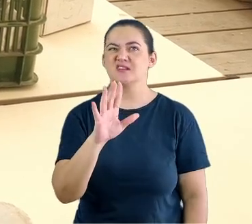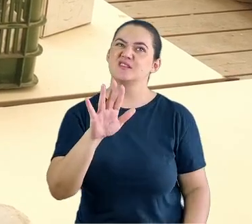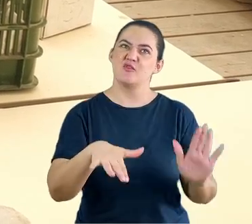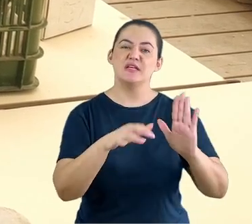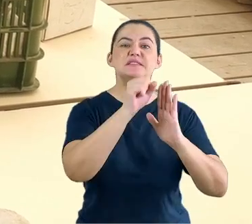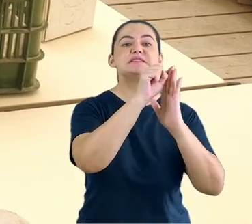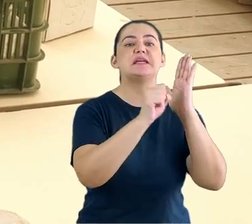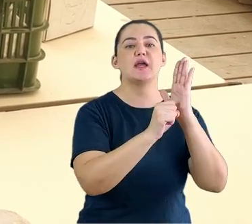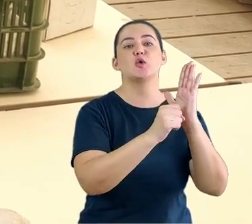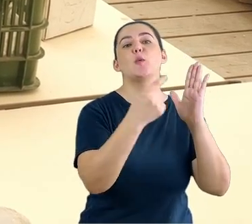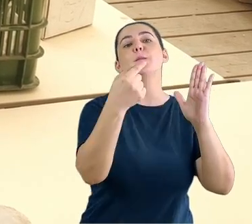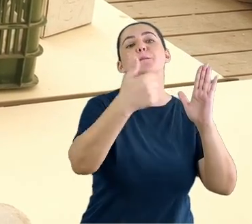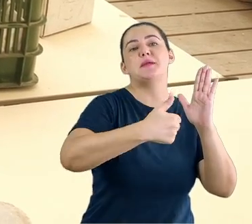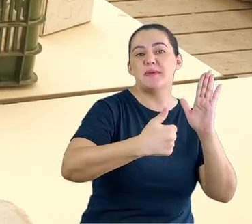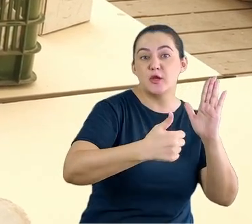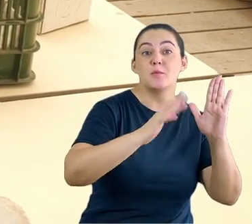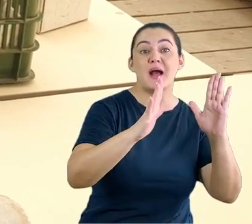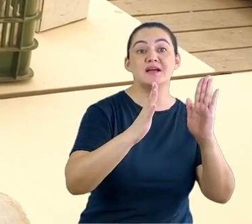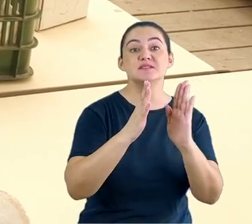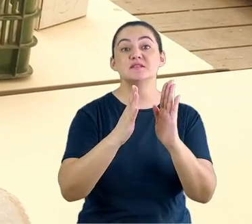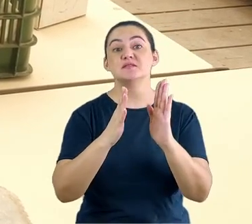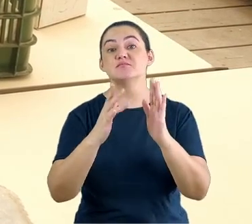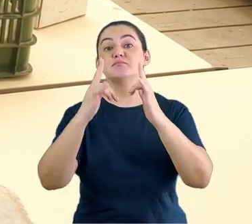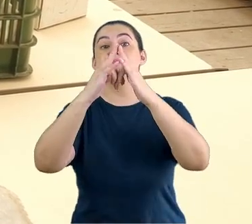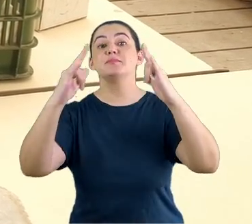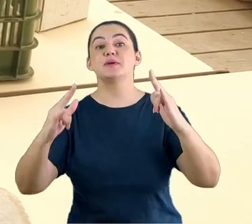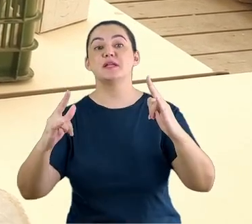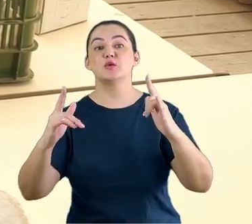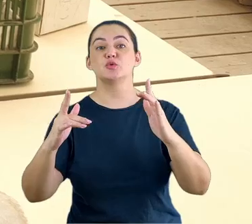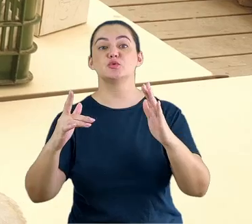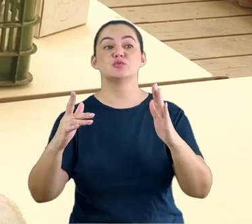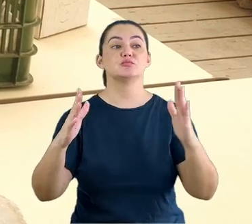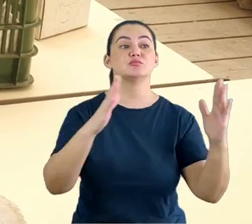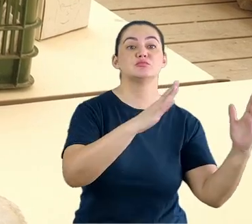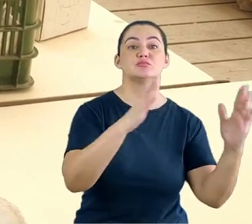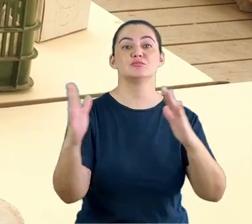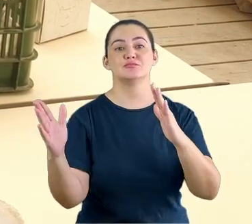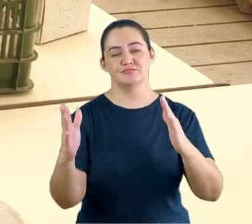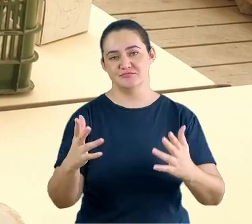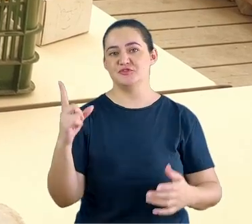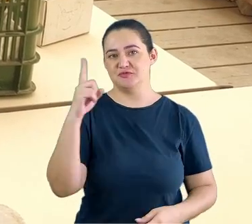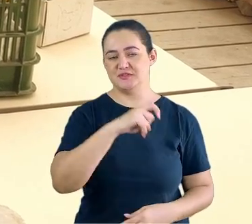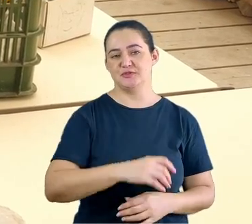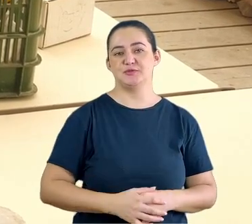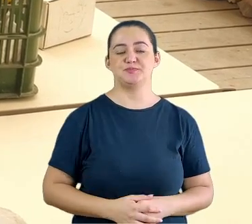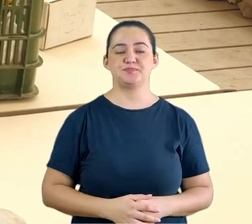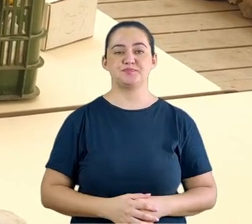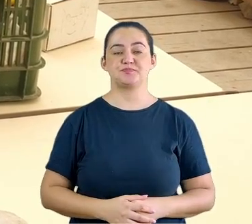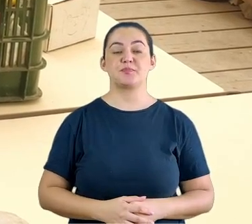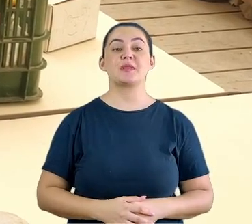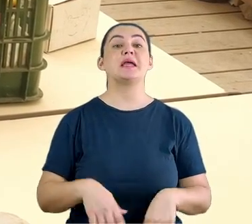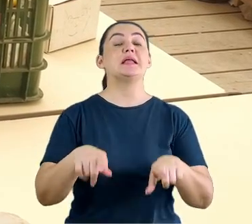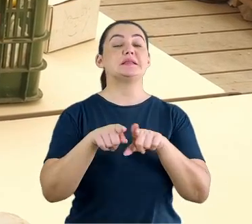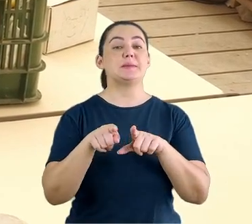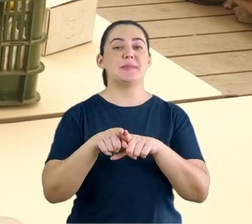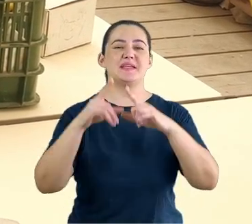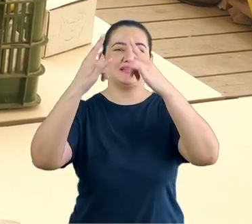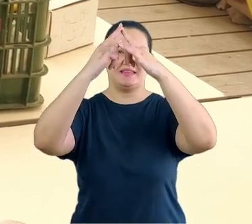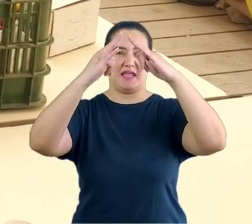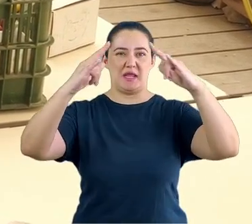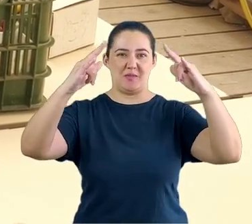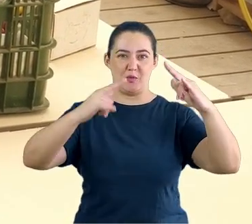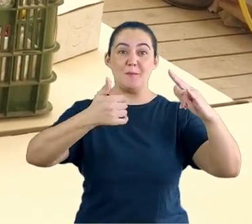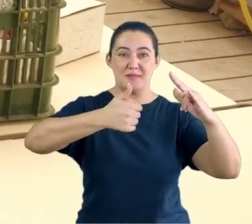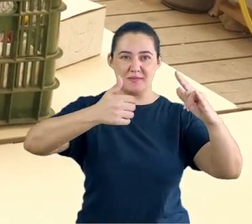que era do 1º século, mas seria antes ou depois da destruição do templo. Falando em destruição do templo e épocas